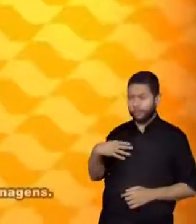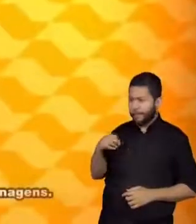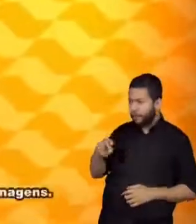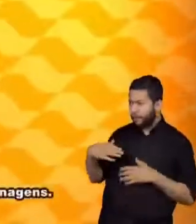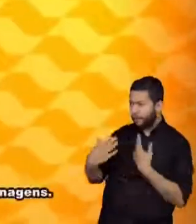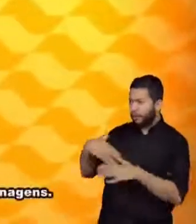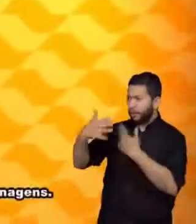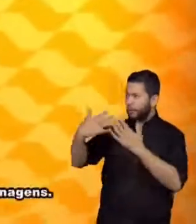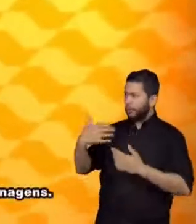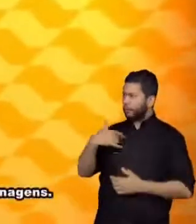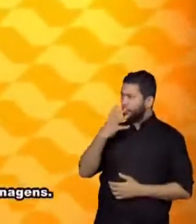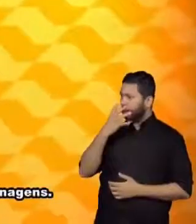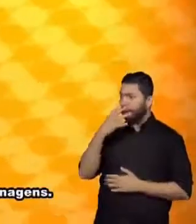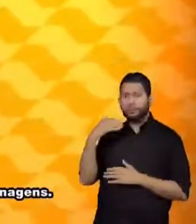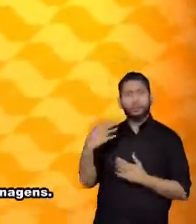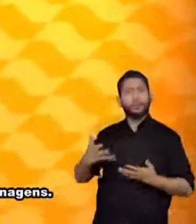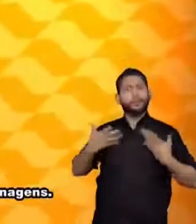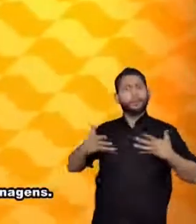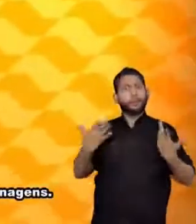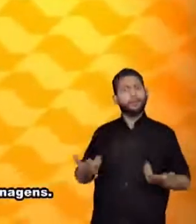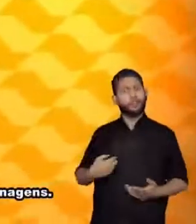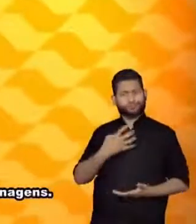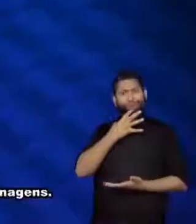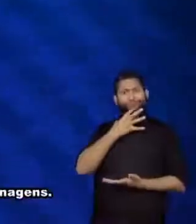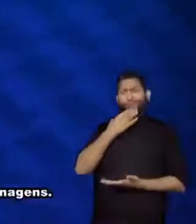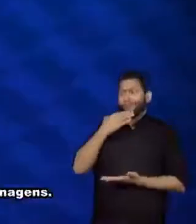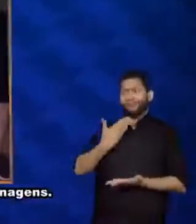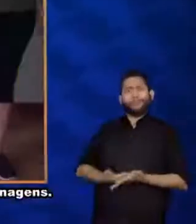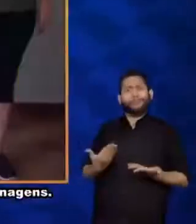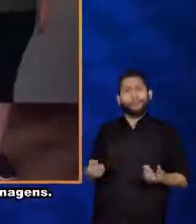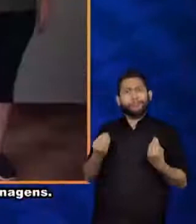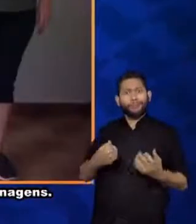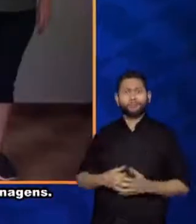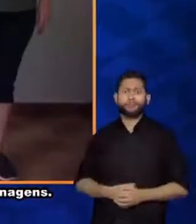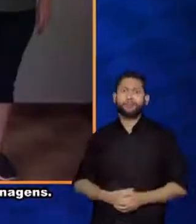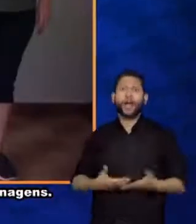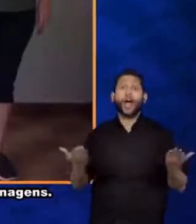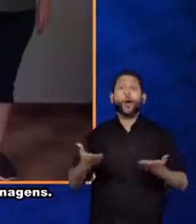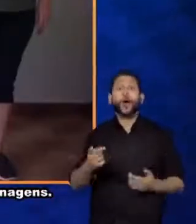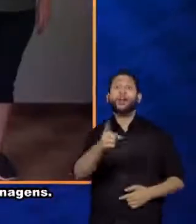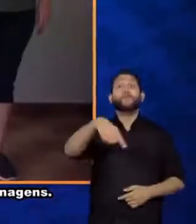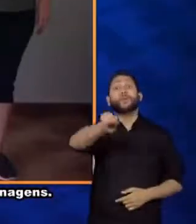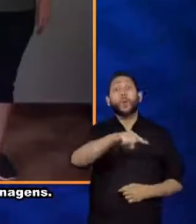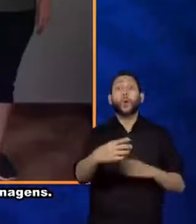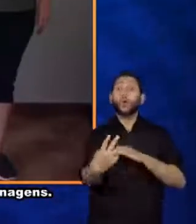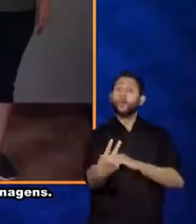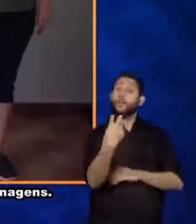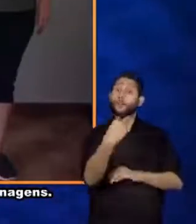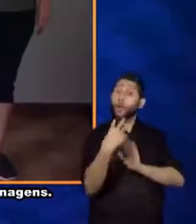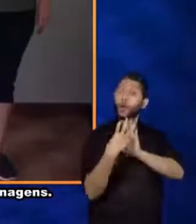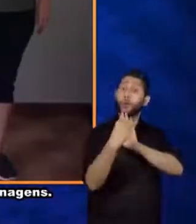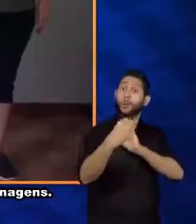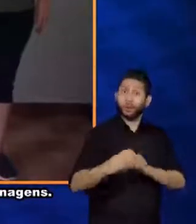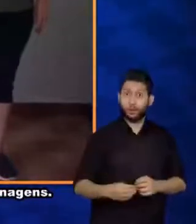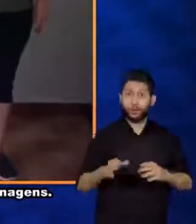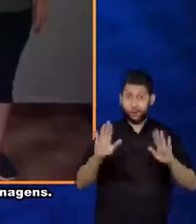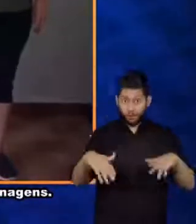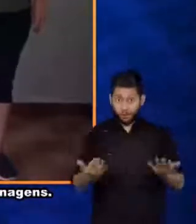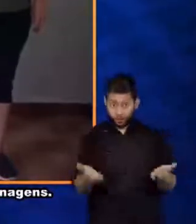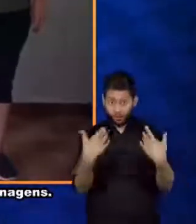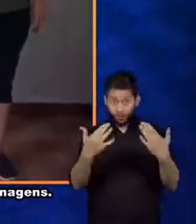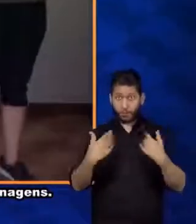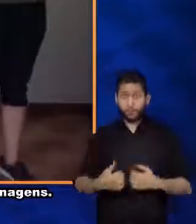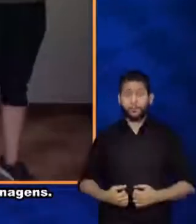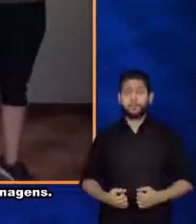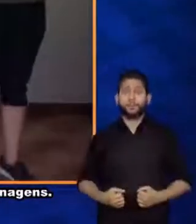desdobrada, até de certa forma surpreendendo, né? Agora todo mundo, vamos fazer. Vamos lá.